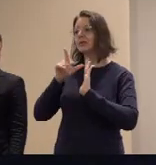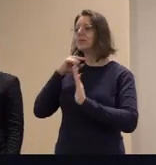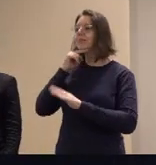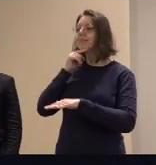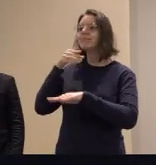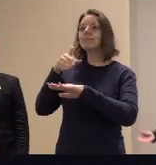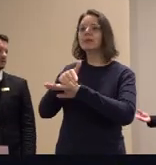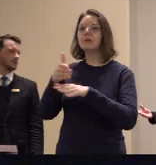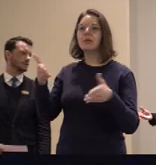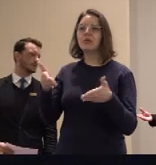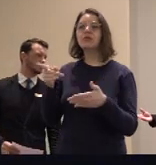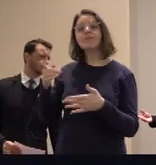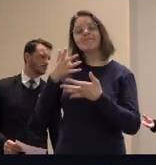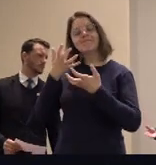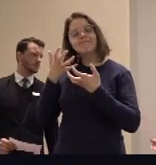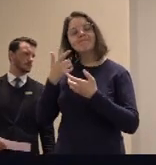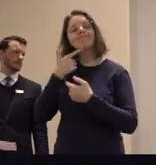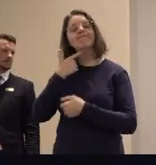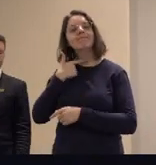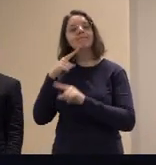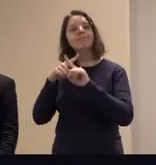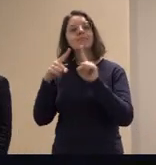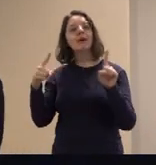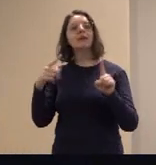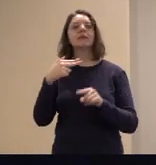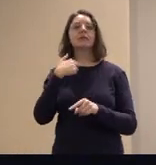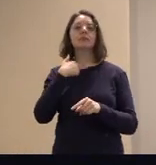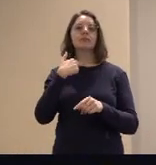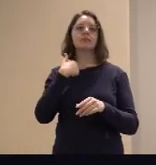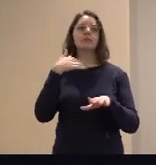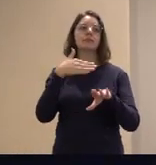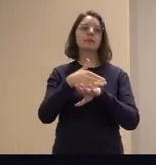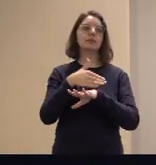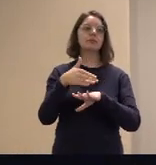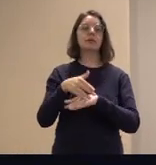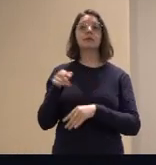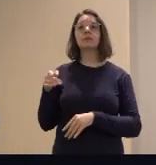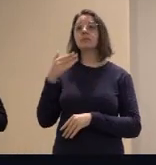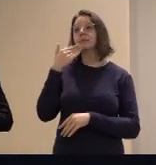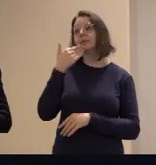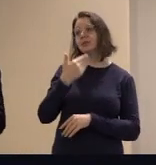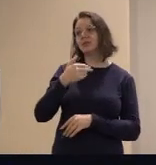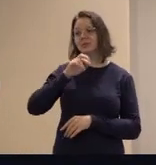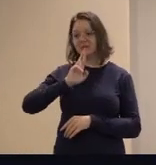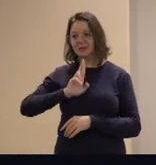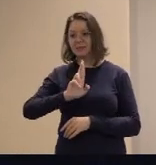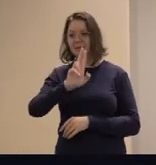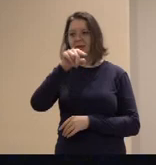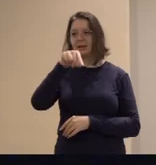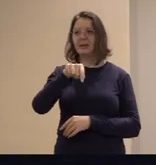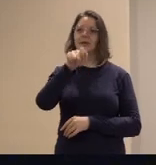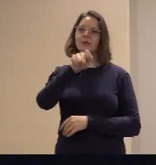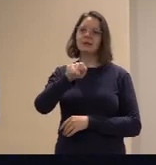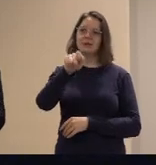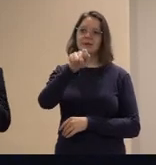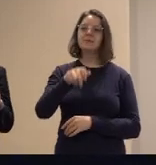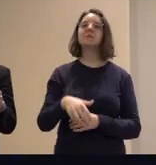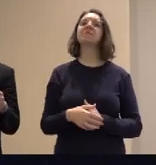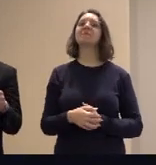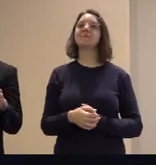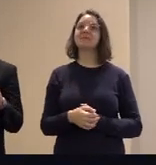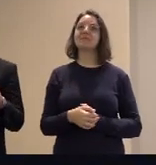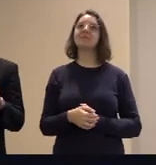né? Mas, infelizmente, não pôde estar presente, e pediu para eu estar aqui representando a associação.